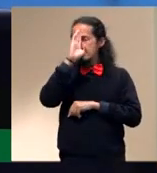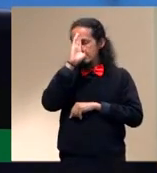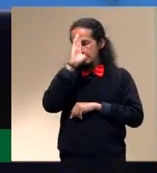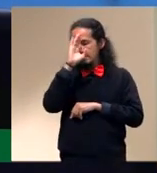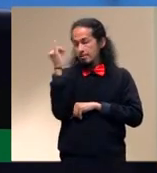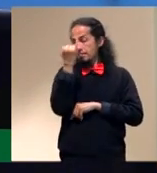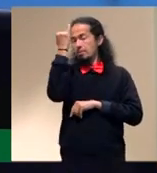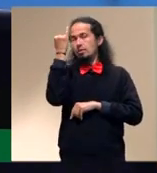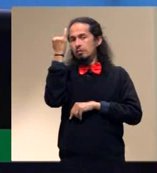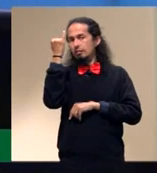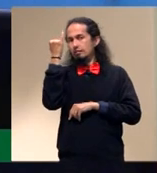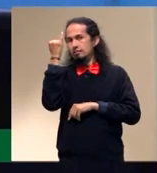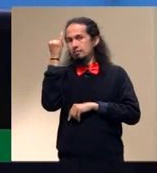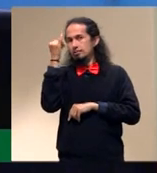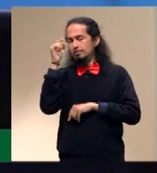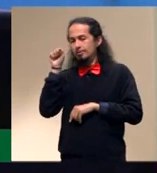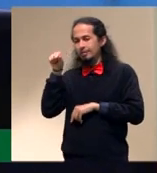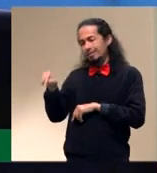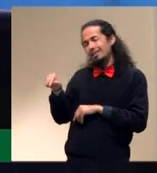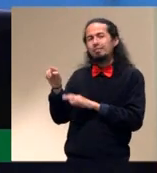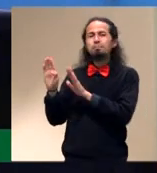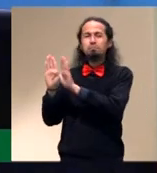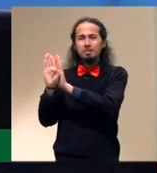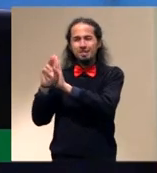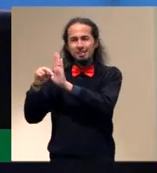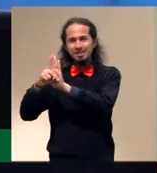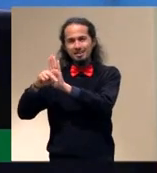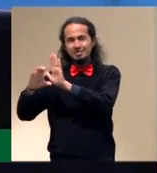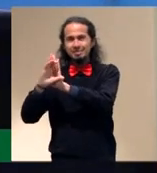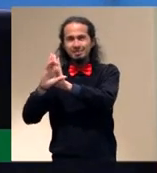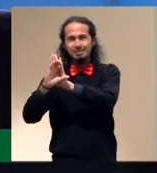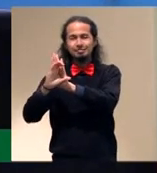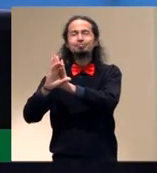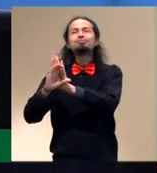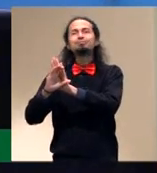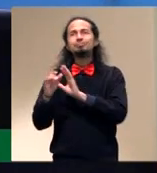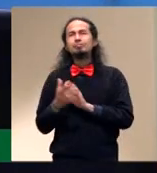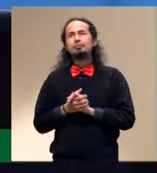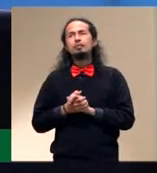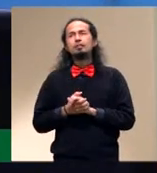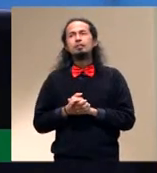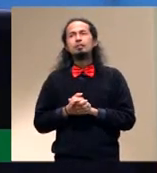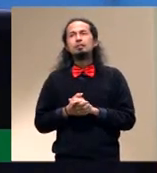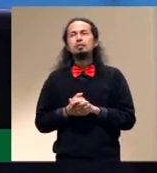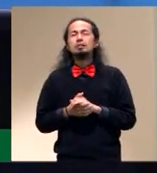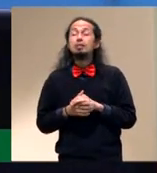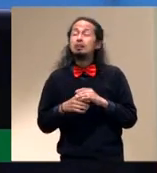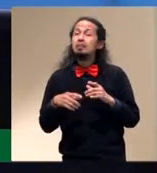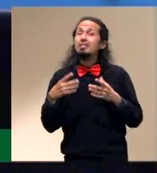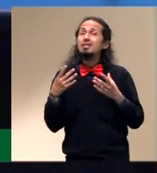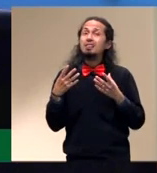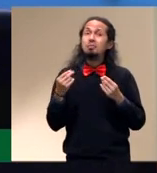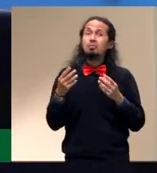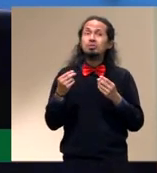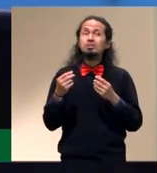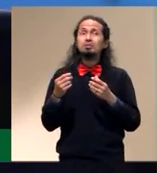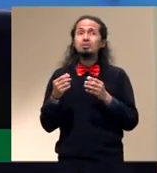BNCC, por exemplo, que foi a quebra do excesso de etarismo na educação infantil. Porque se